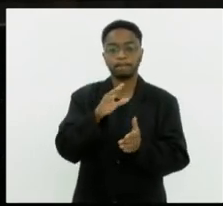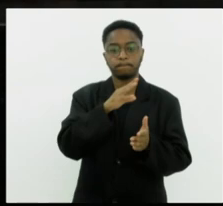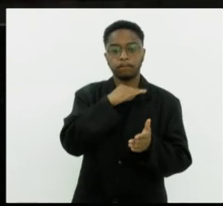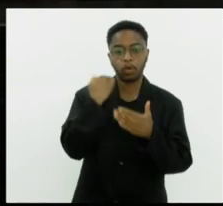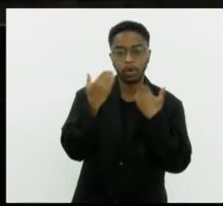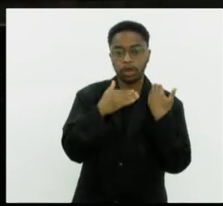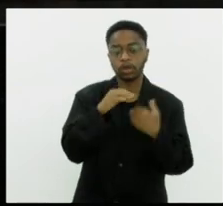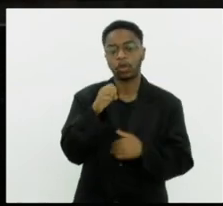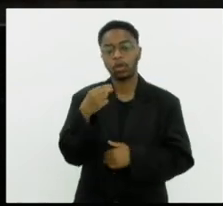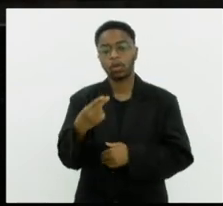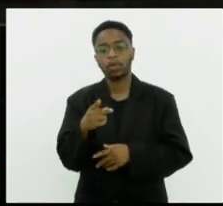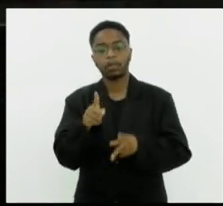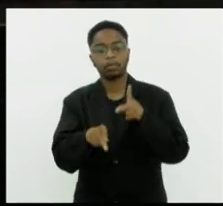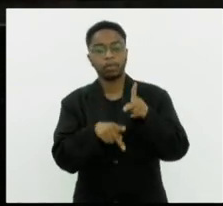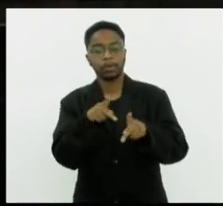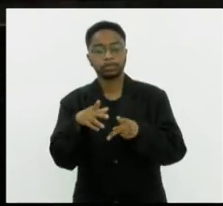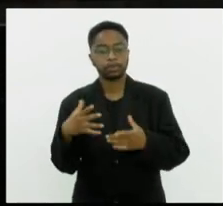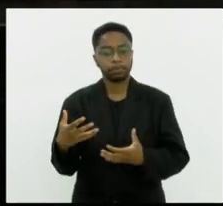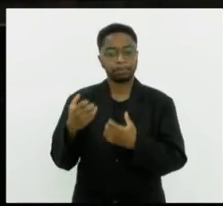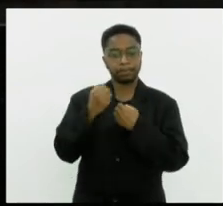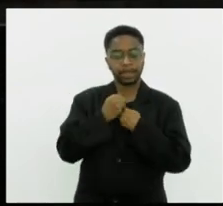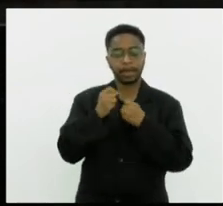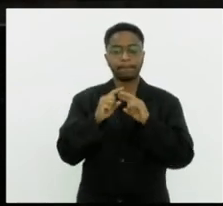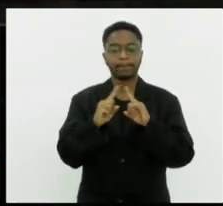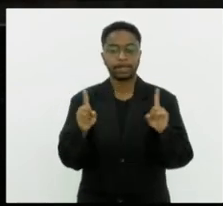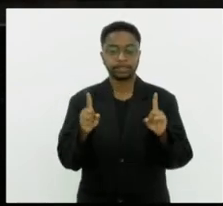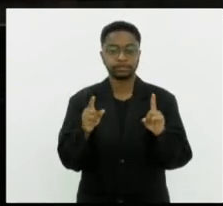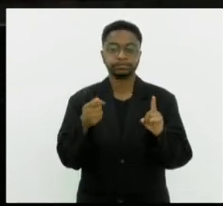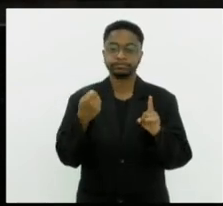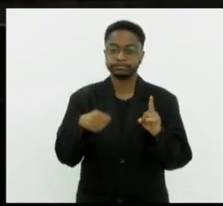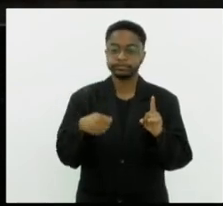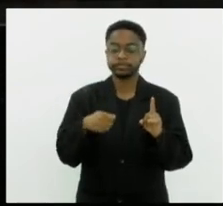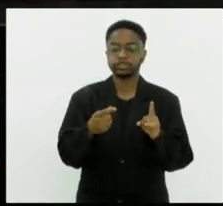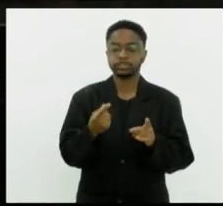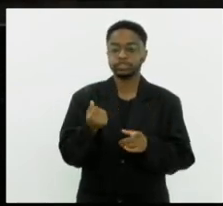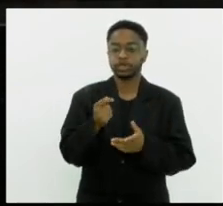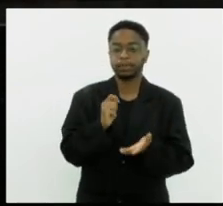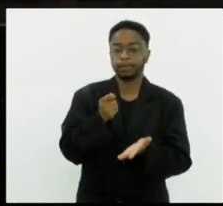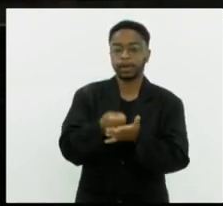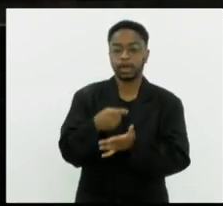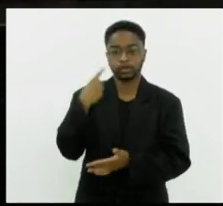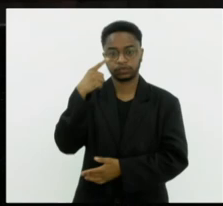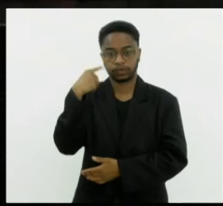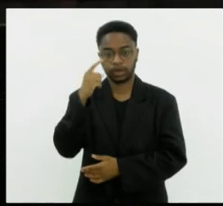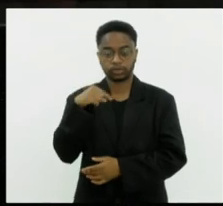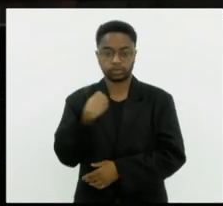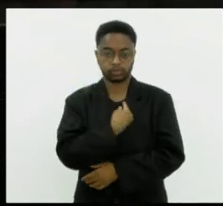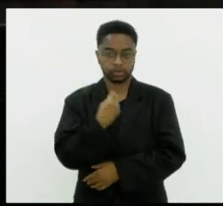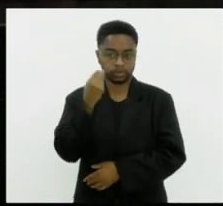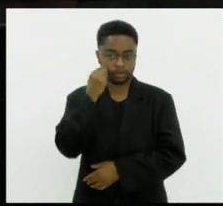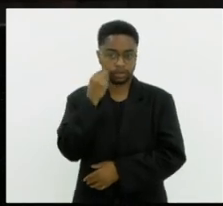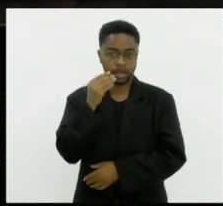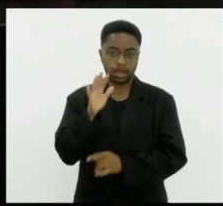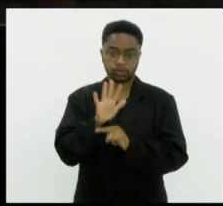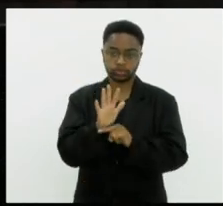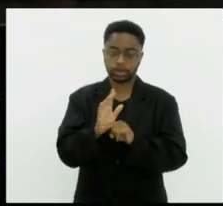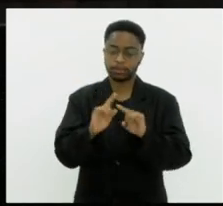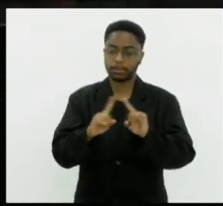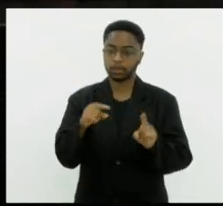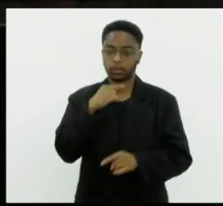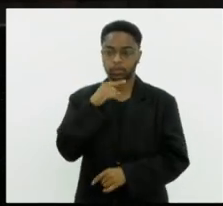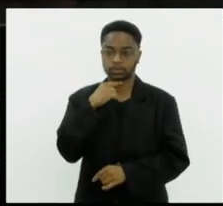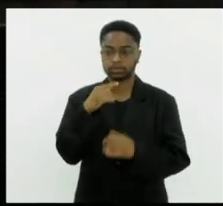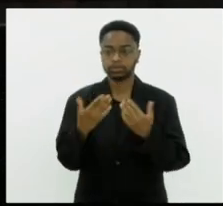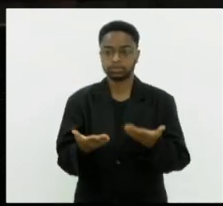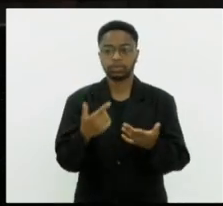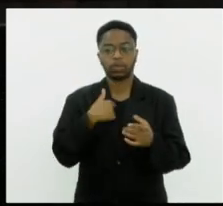pegar, não sei, mas em algum dinheiro eu vou ter que morrer para algum advogado. A gente tentou ajudar, não conseguiu. Então eu